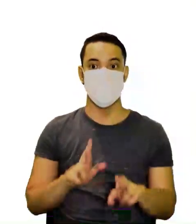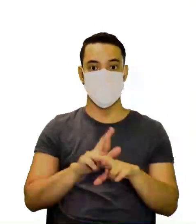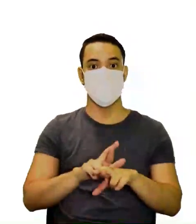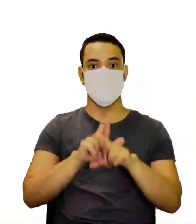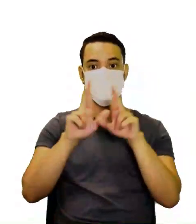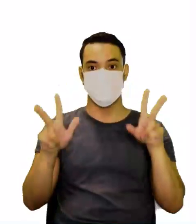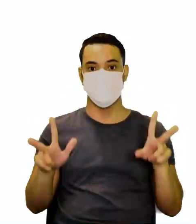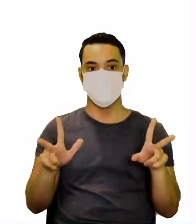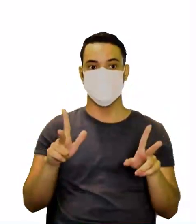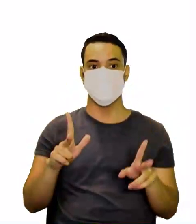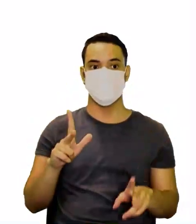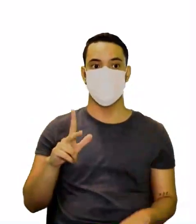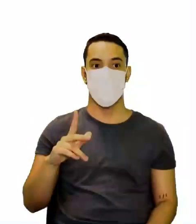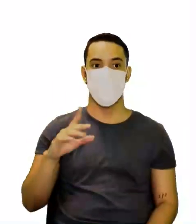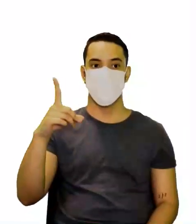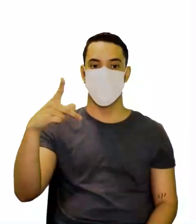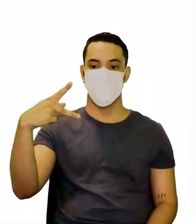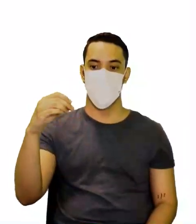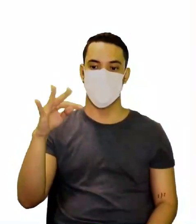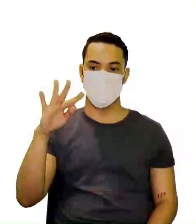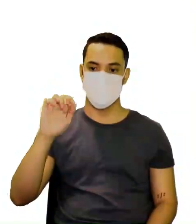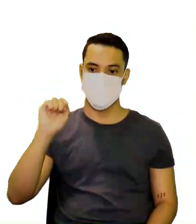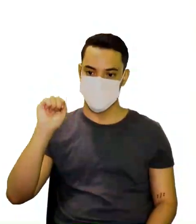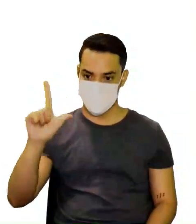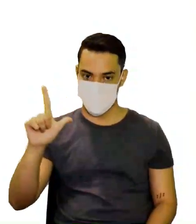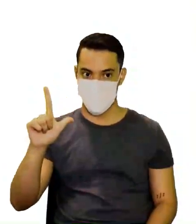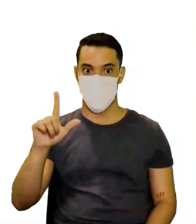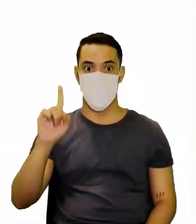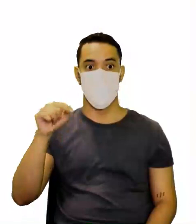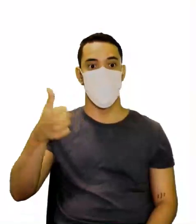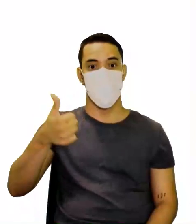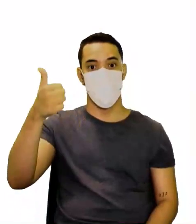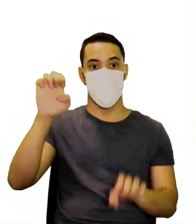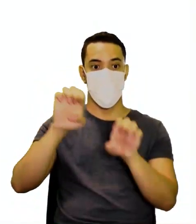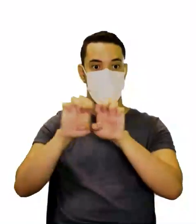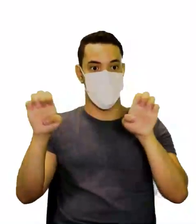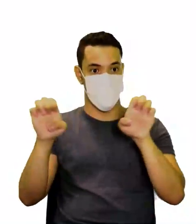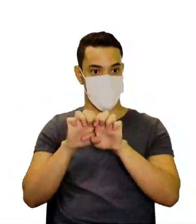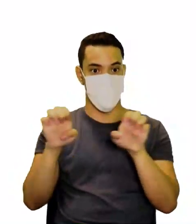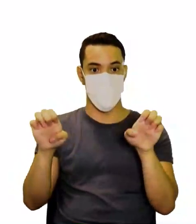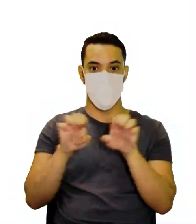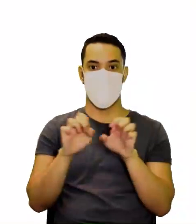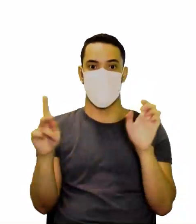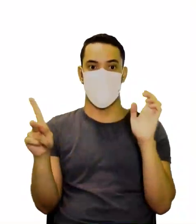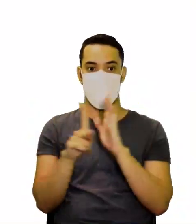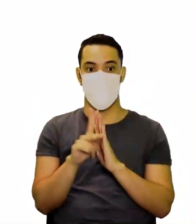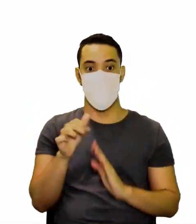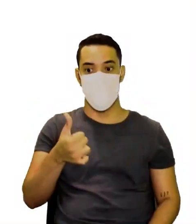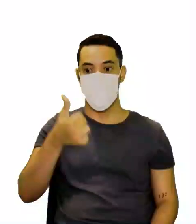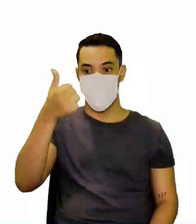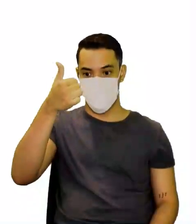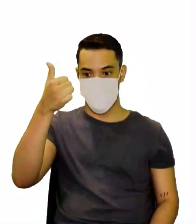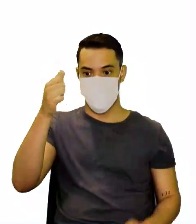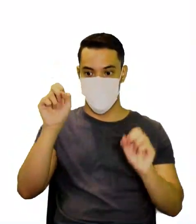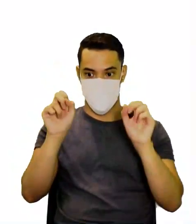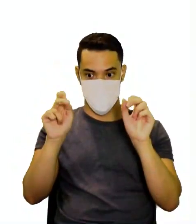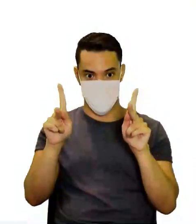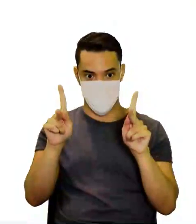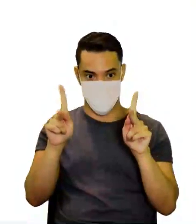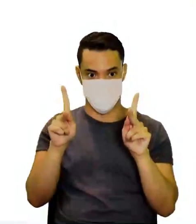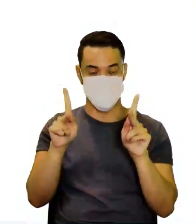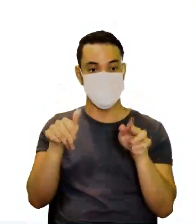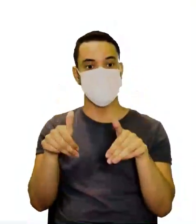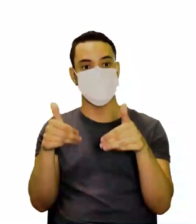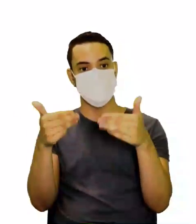diferença de potencial e a corrente elétrica. É a do primeiro grau, então isso aqui é uma função de primeiro grau, ok?